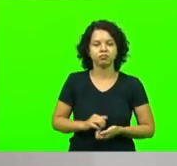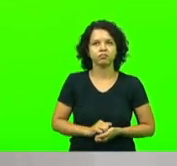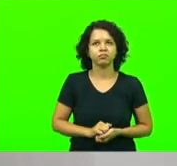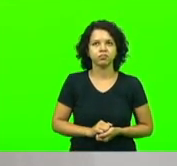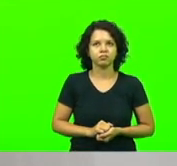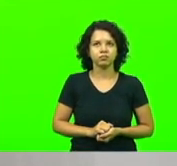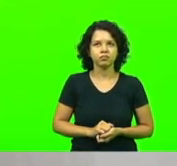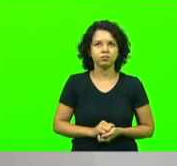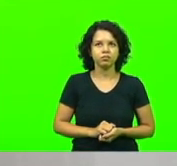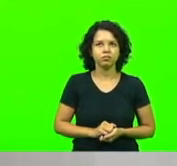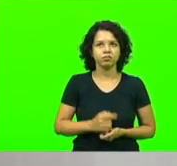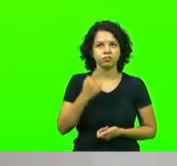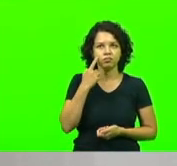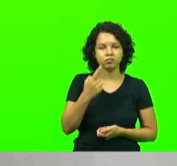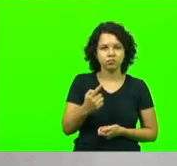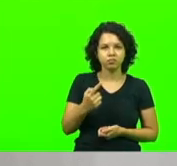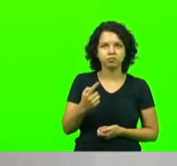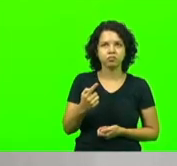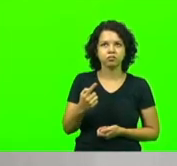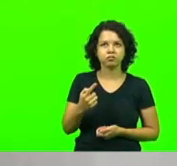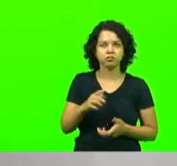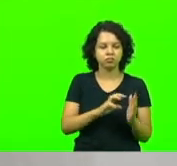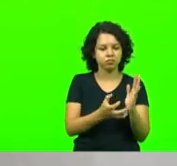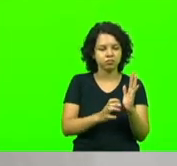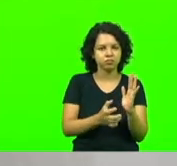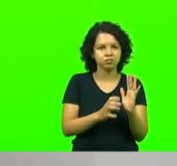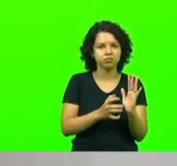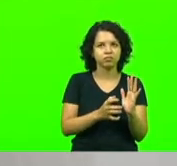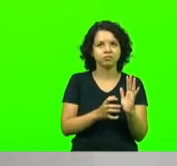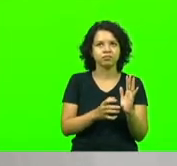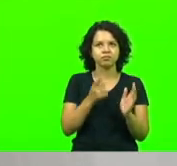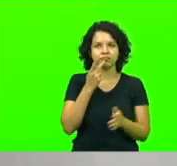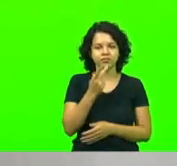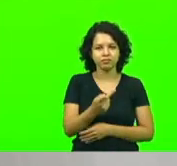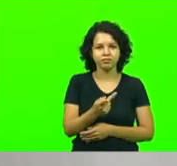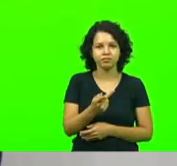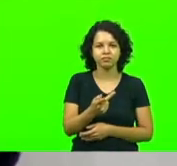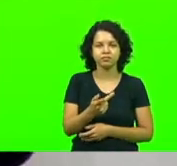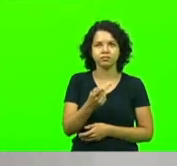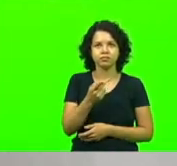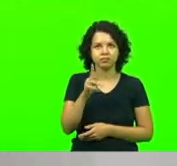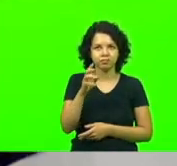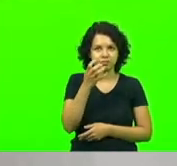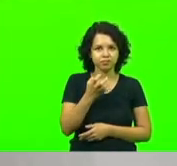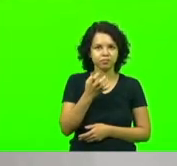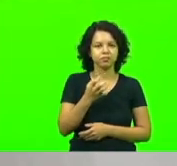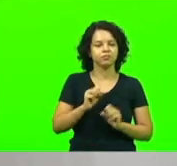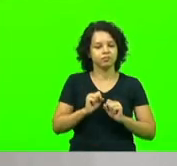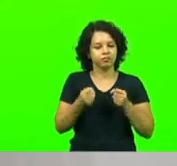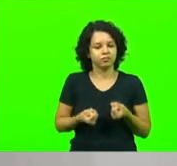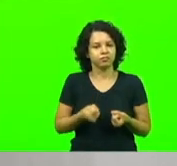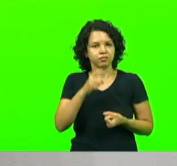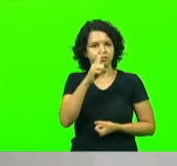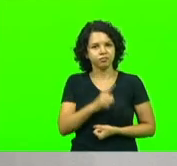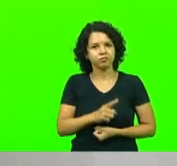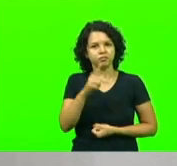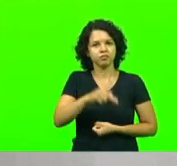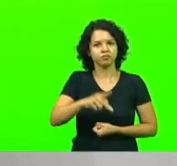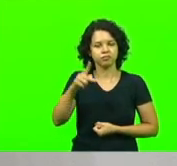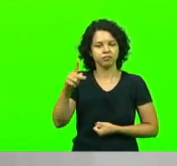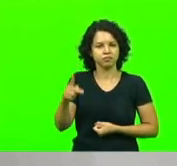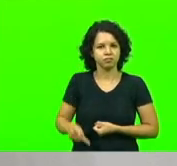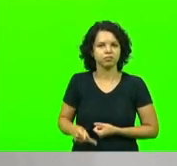E aí eu vejo partidos políticos que sempre se disseram defender direitos, ver professores